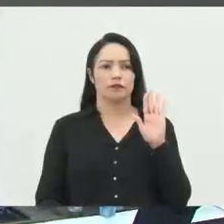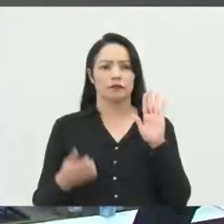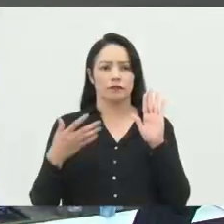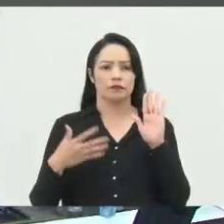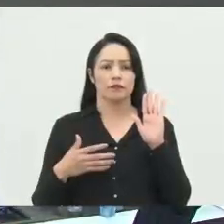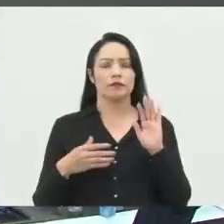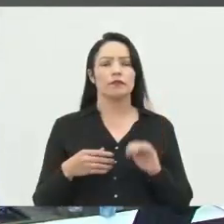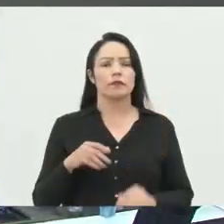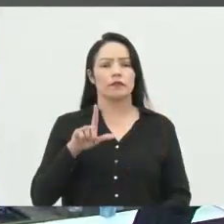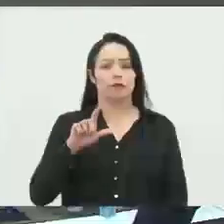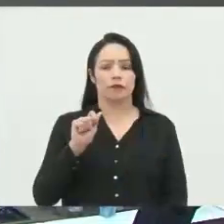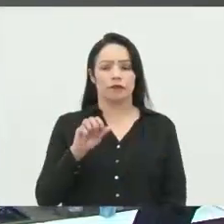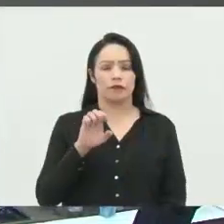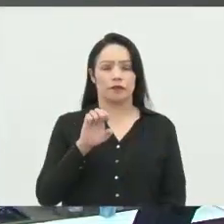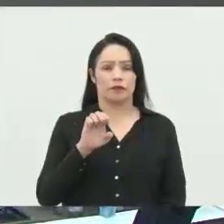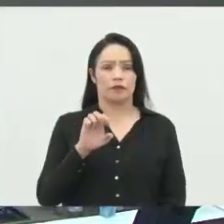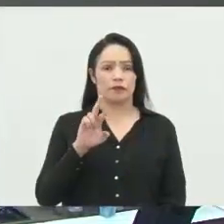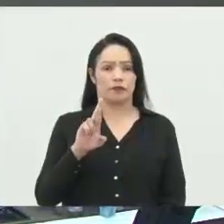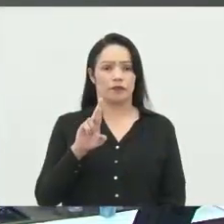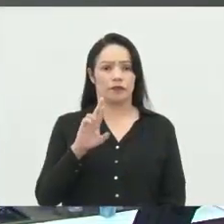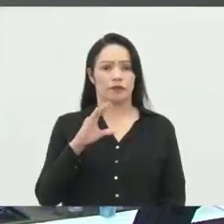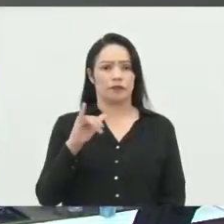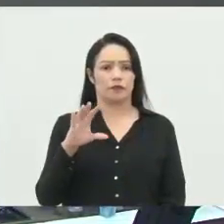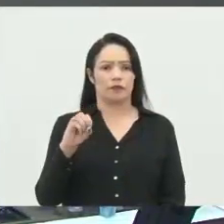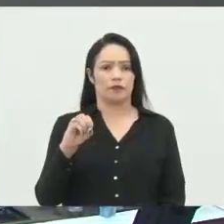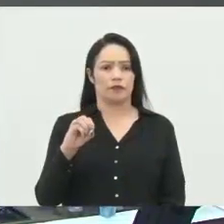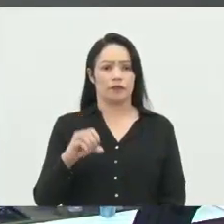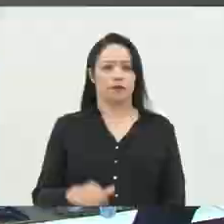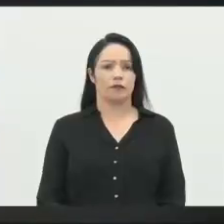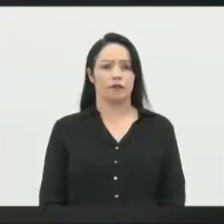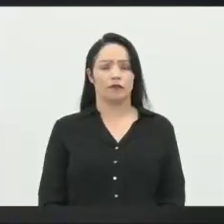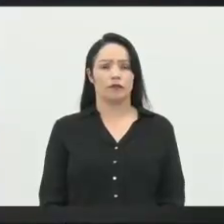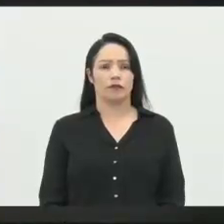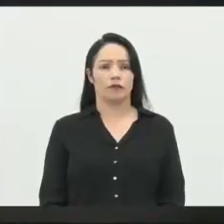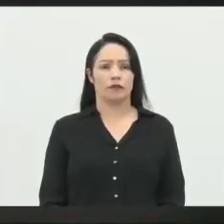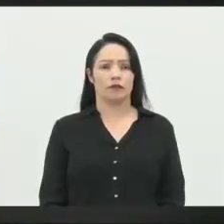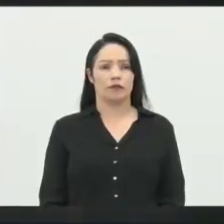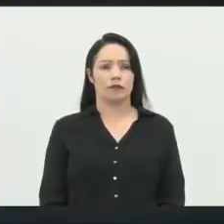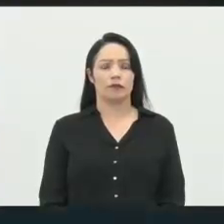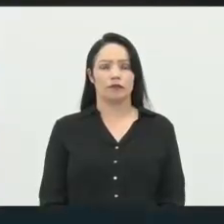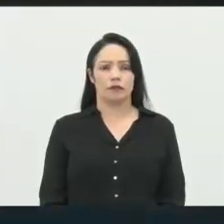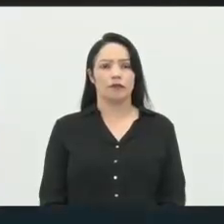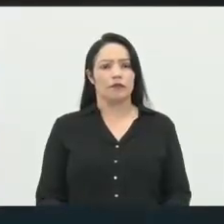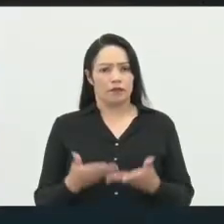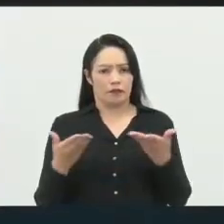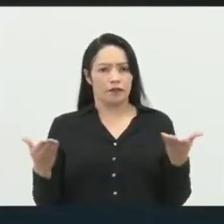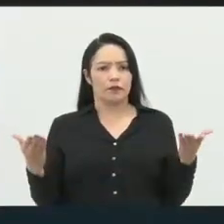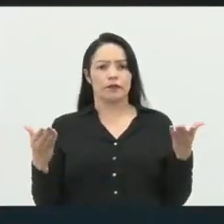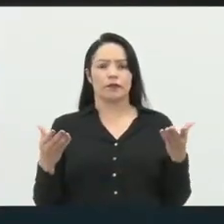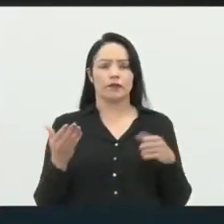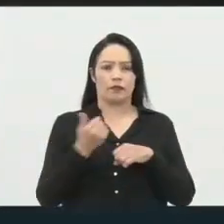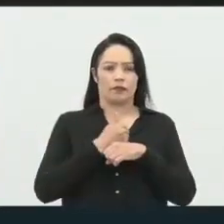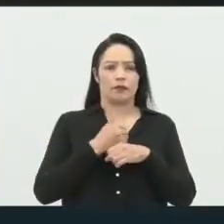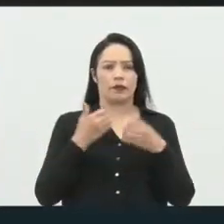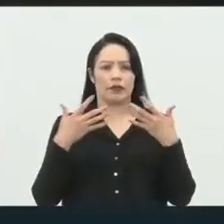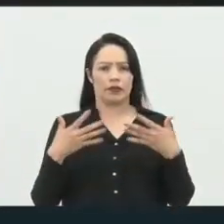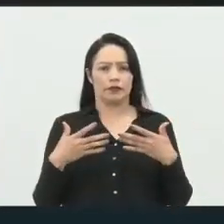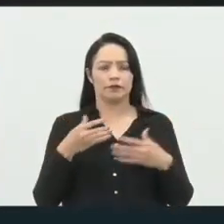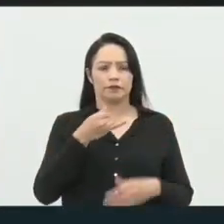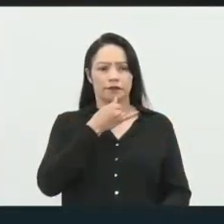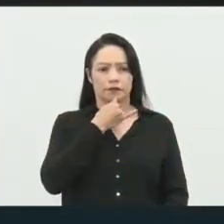ordem Vereador Laércio Santos para justificar senhoras e senhores antes da minha justificativa a gente fica triste